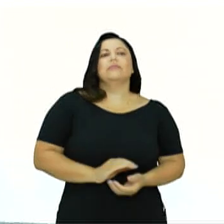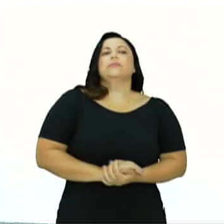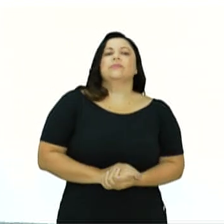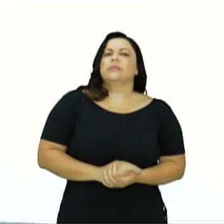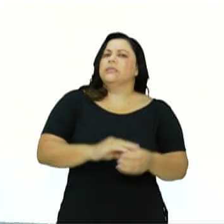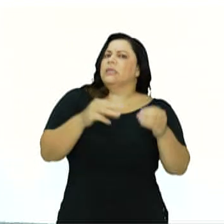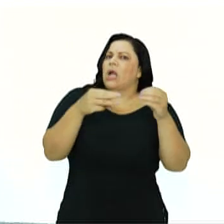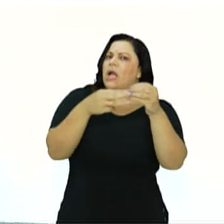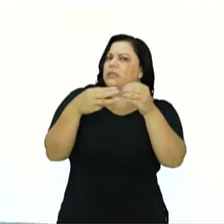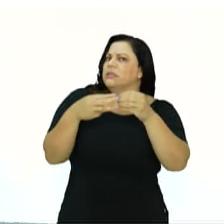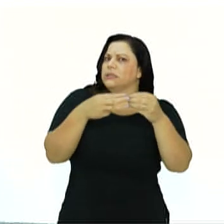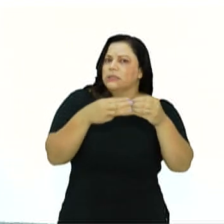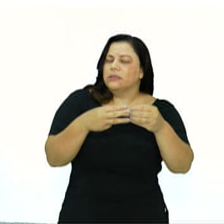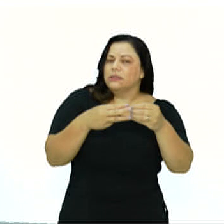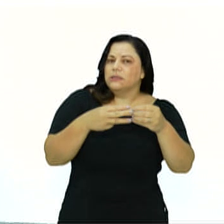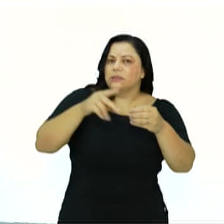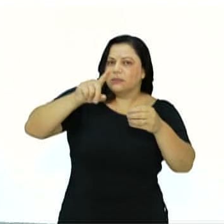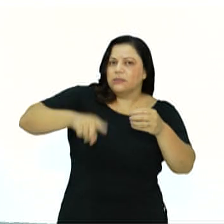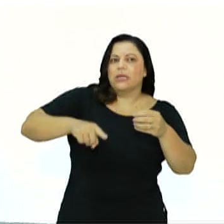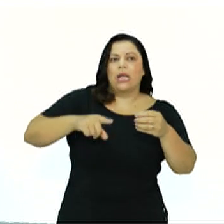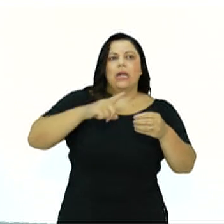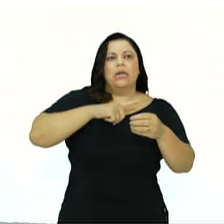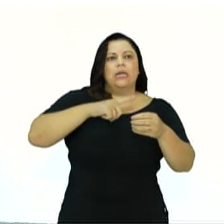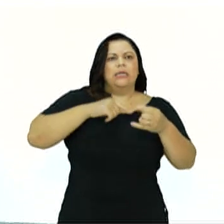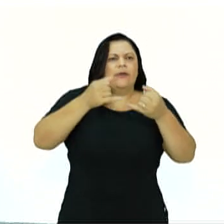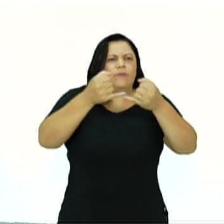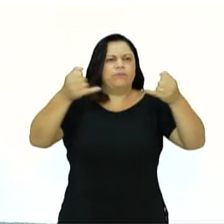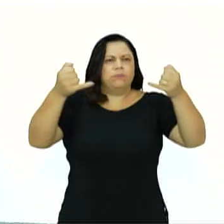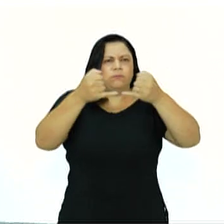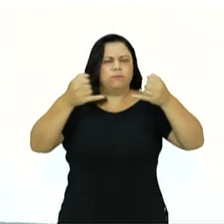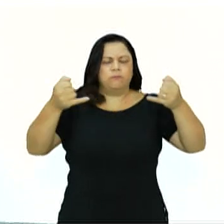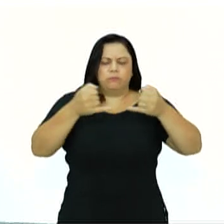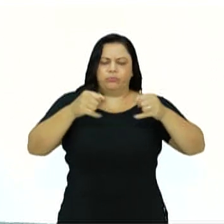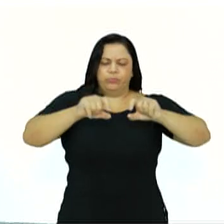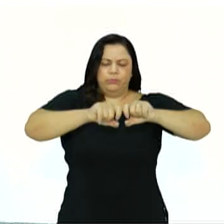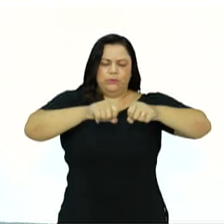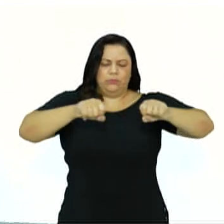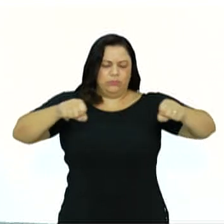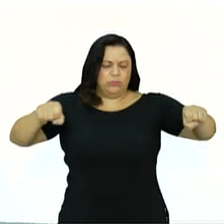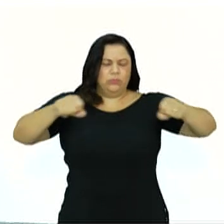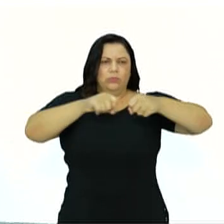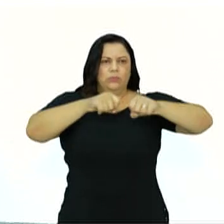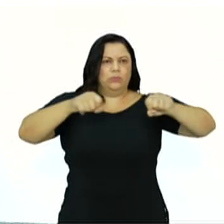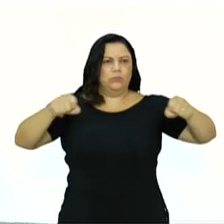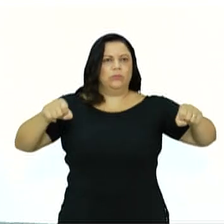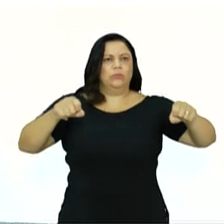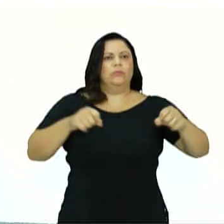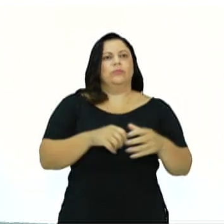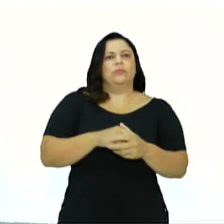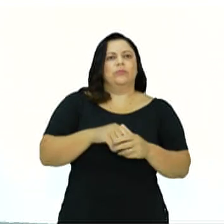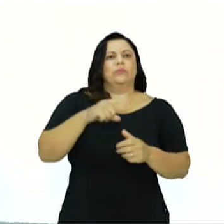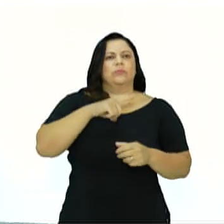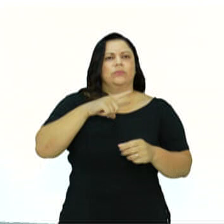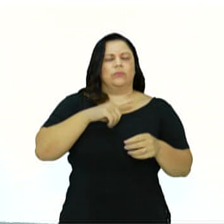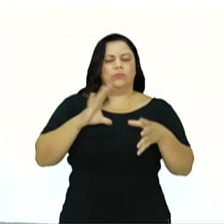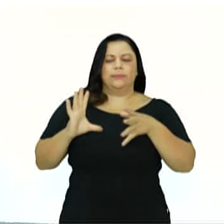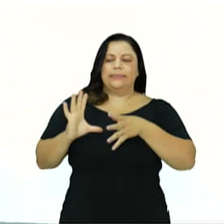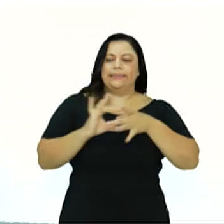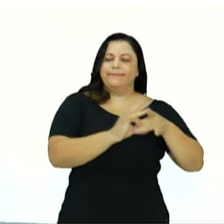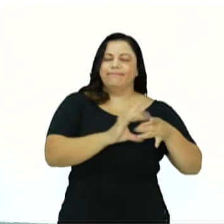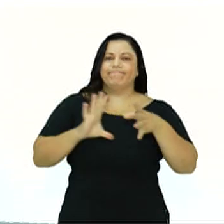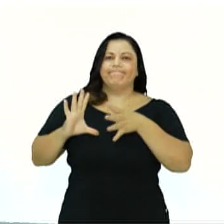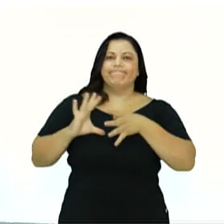Essas células, os osteoblastos, elas possuem finos prolongamentos, né, de citoplasmas que fazem, né, que se ligam entre si